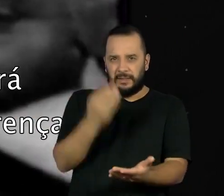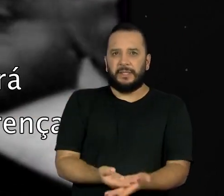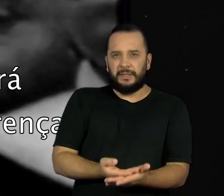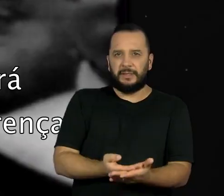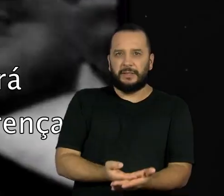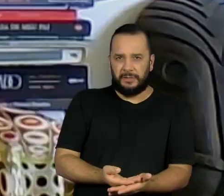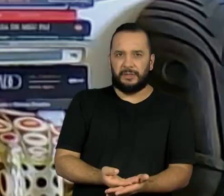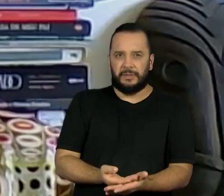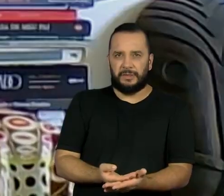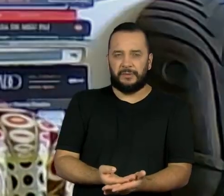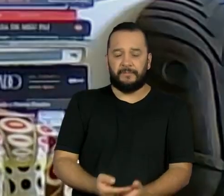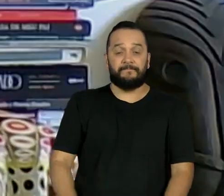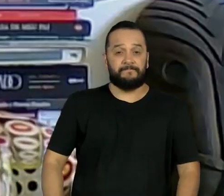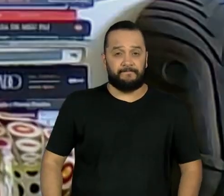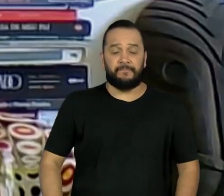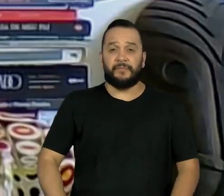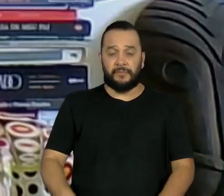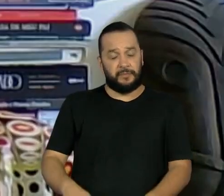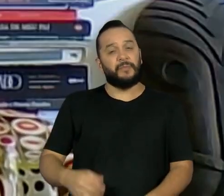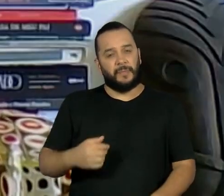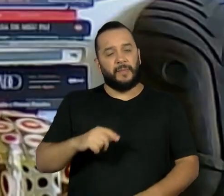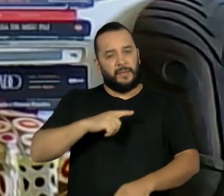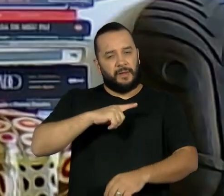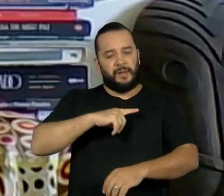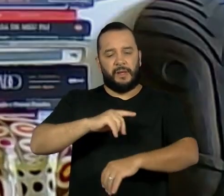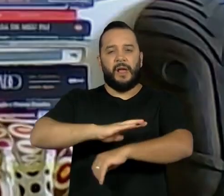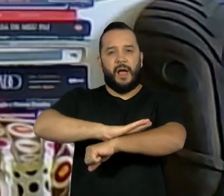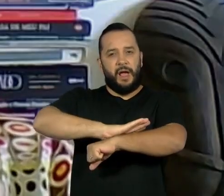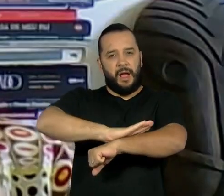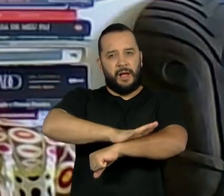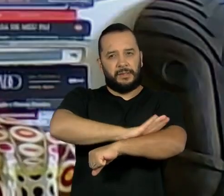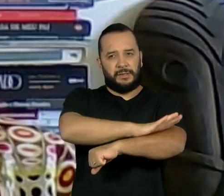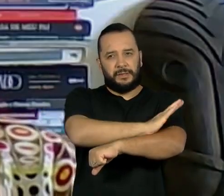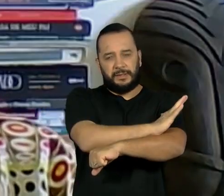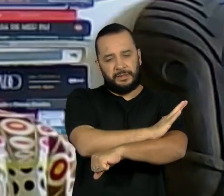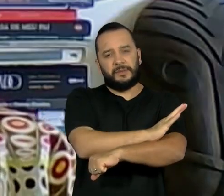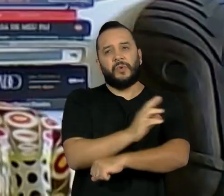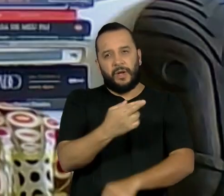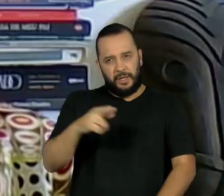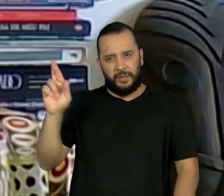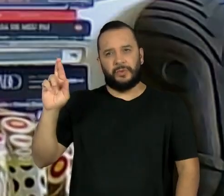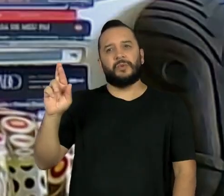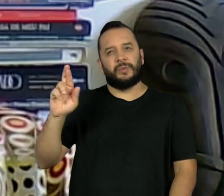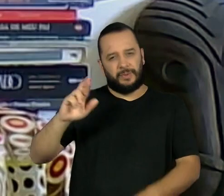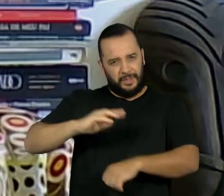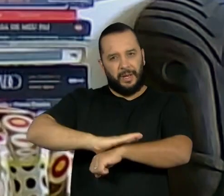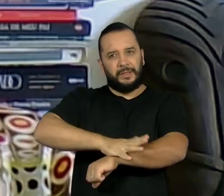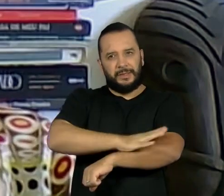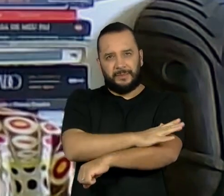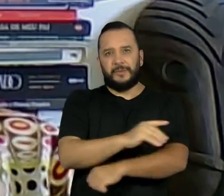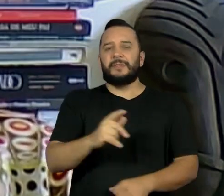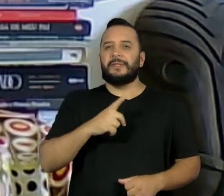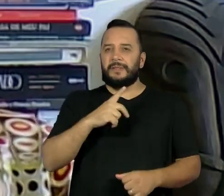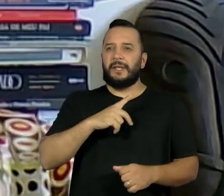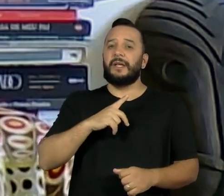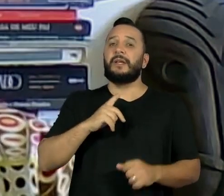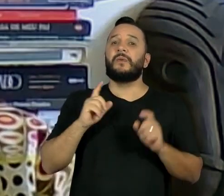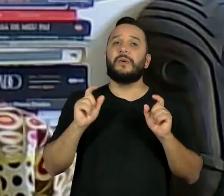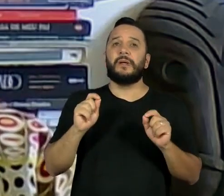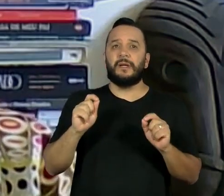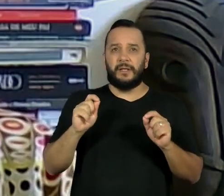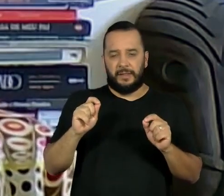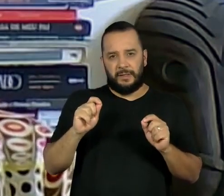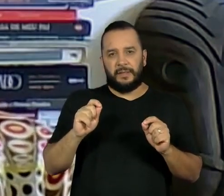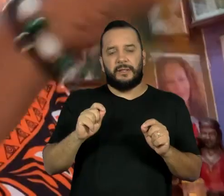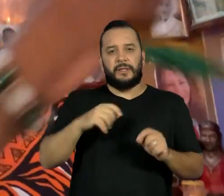its creed. O racismo religioso está presente hoje de uma maneira muito efetiva, sobretudo